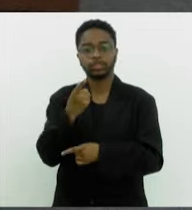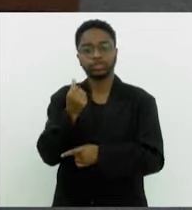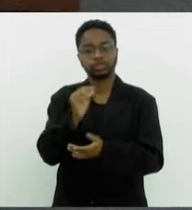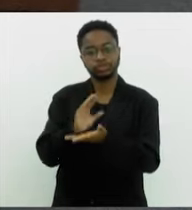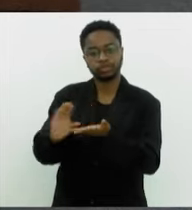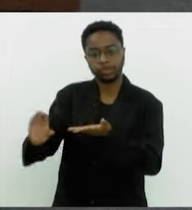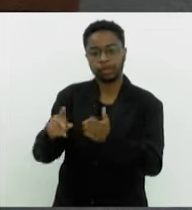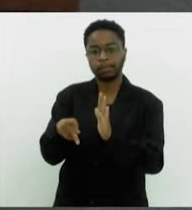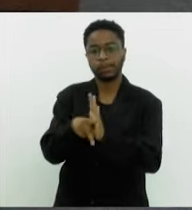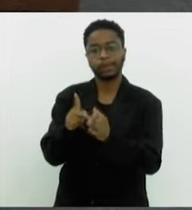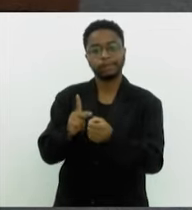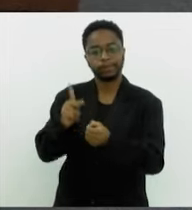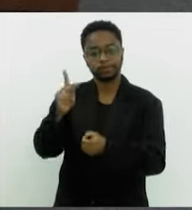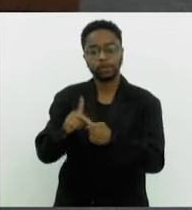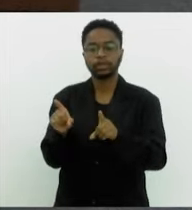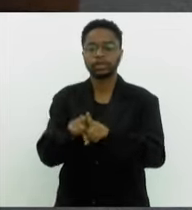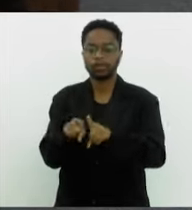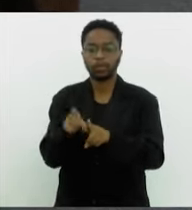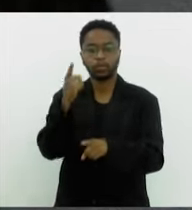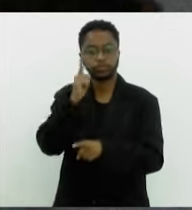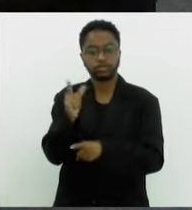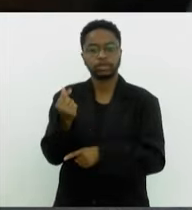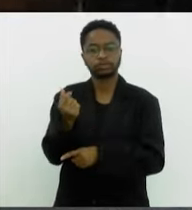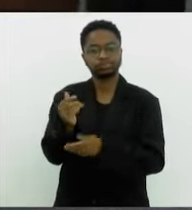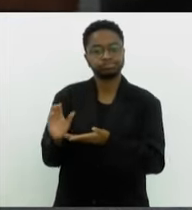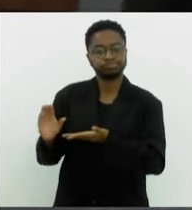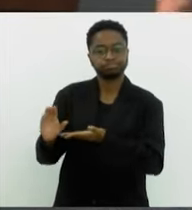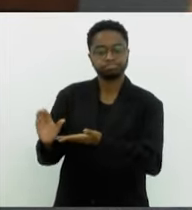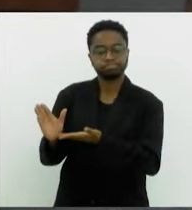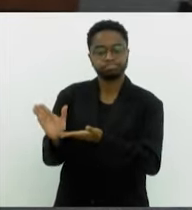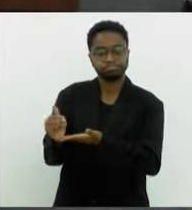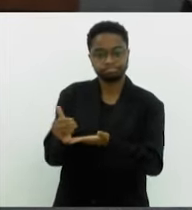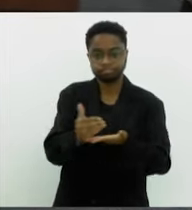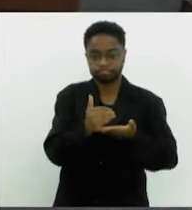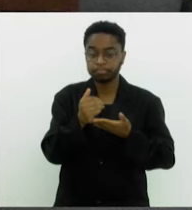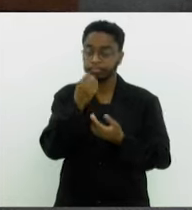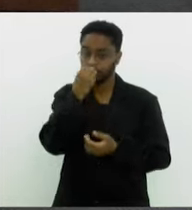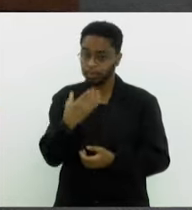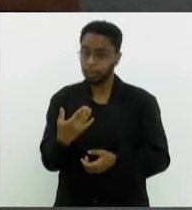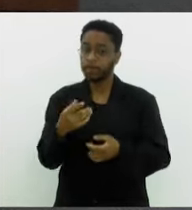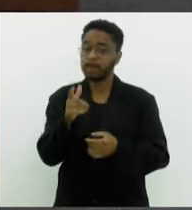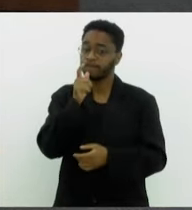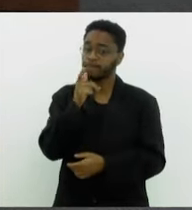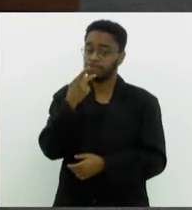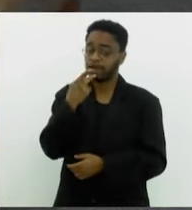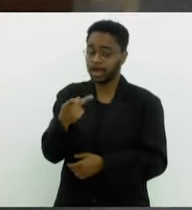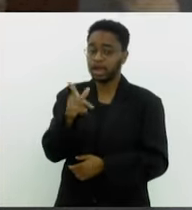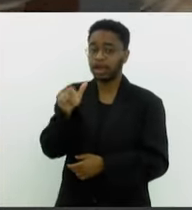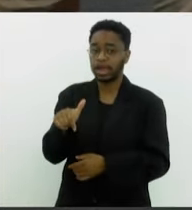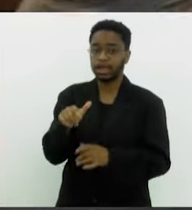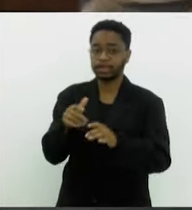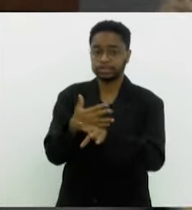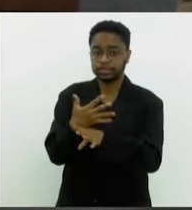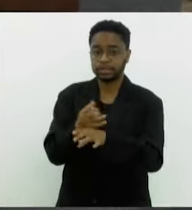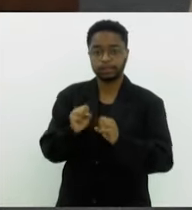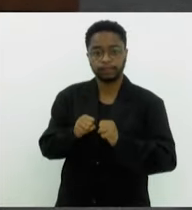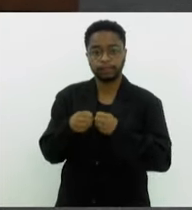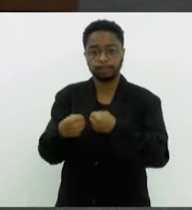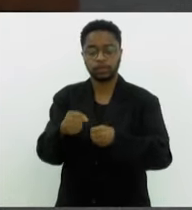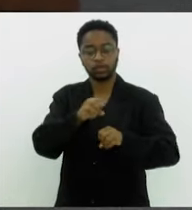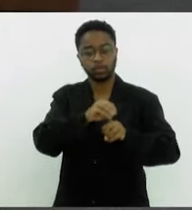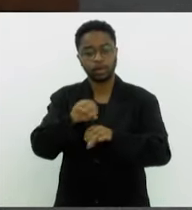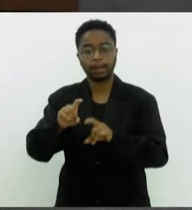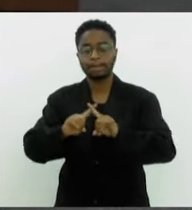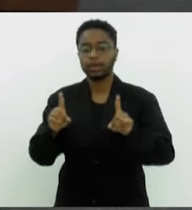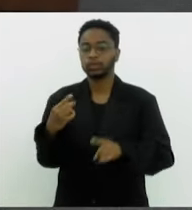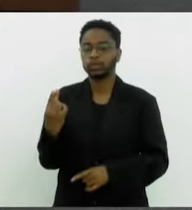um município que tem uma boa arrecadação, que se diz um município em defesa da educação. É inaceitável que não haja diálogo